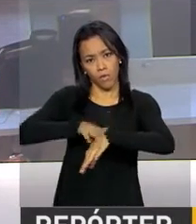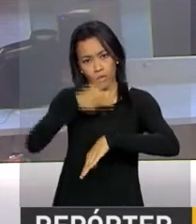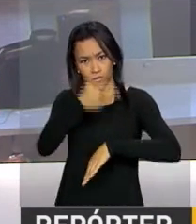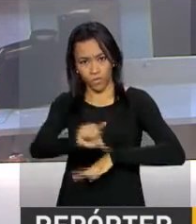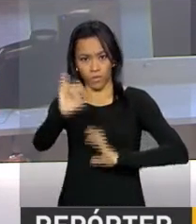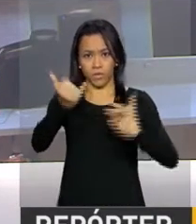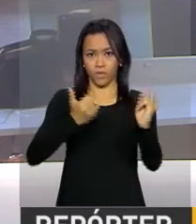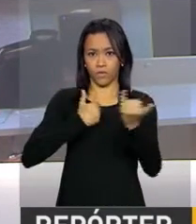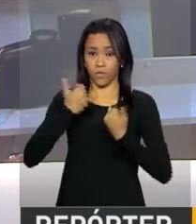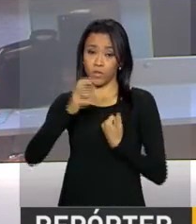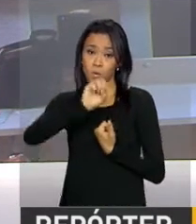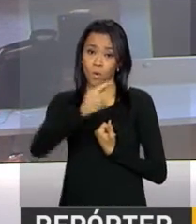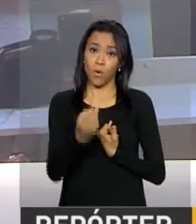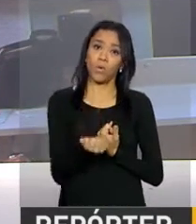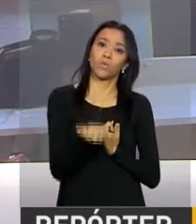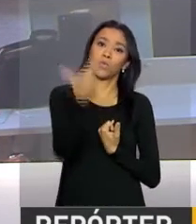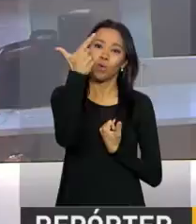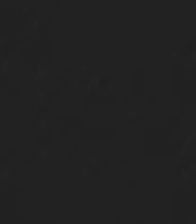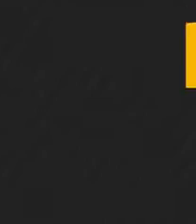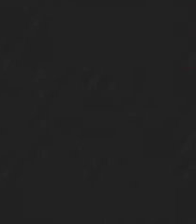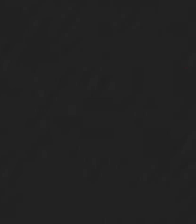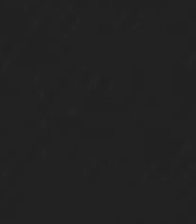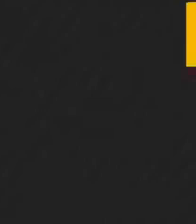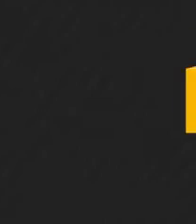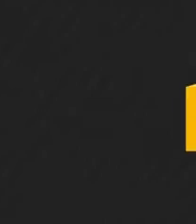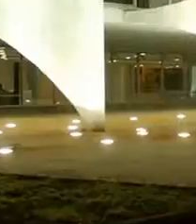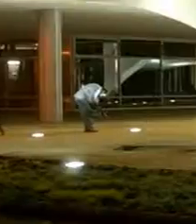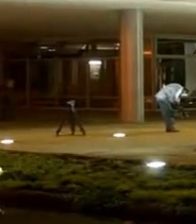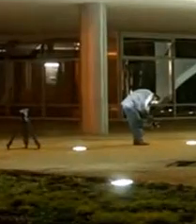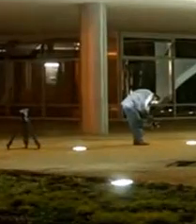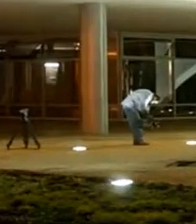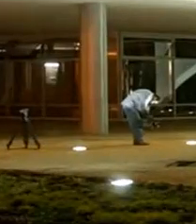informações ao meio dia na nossa próxima edição